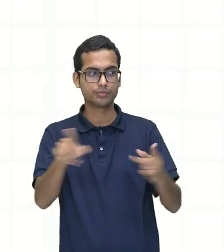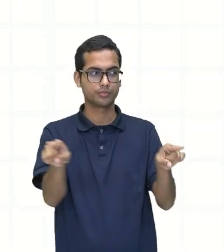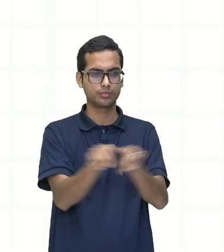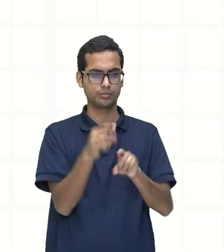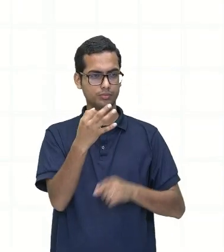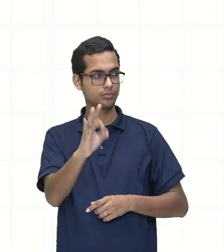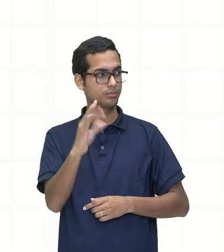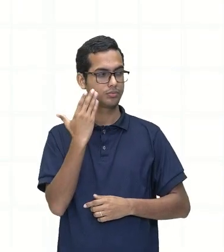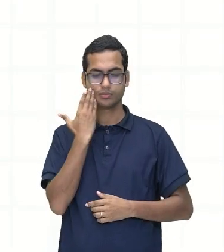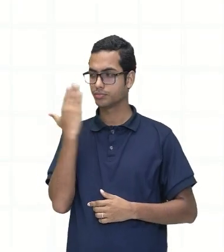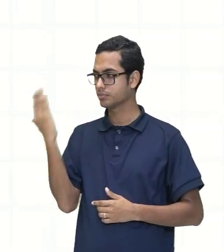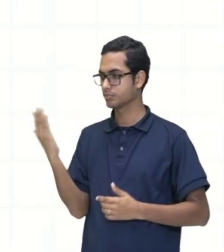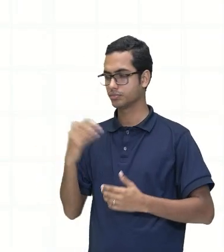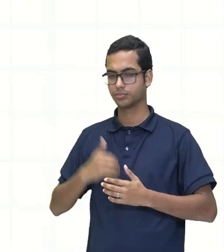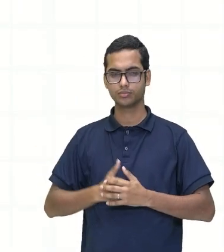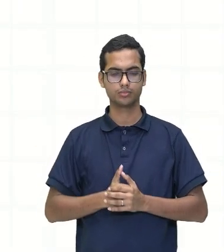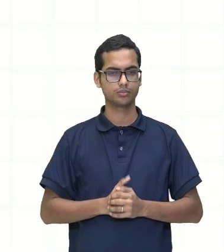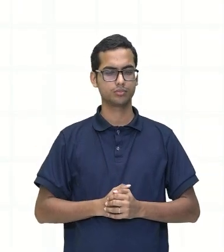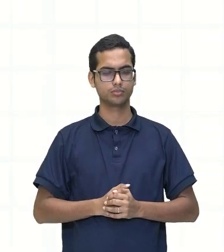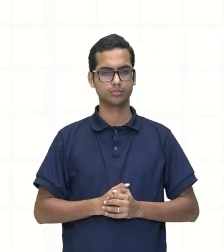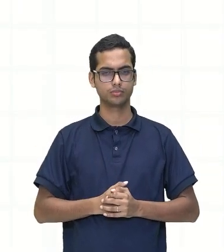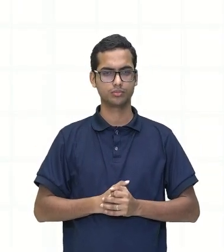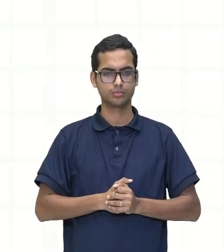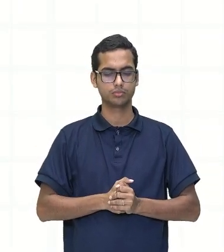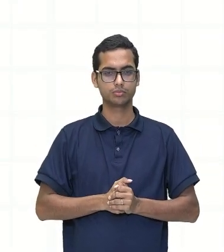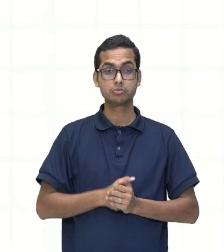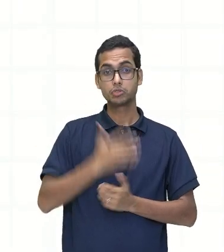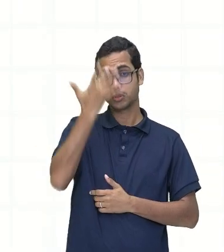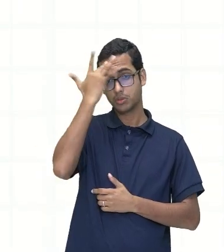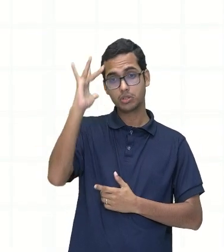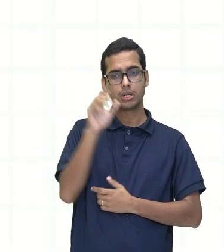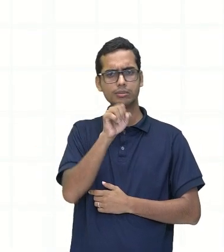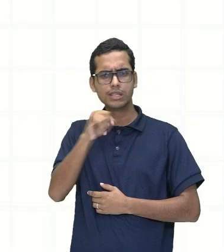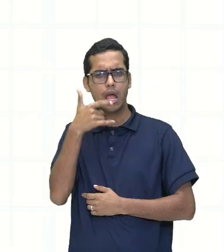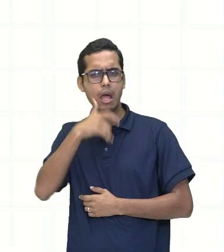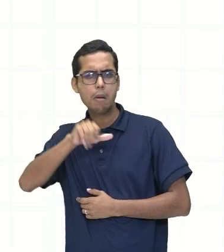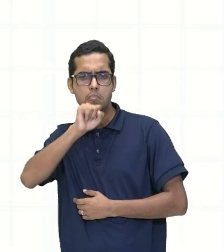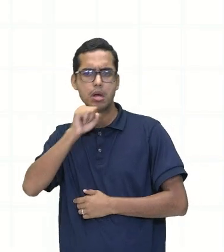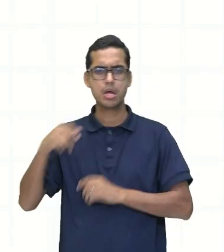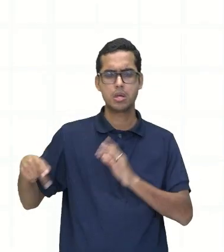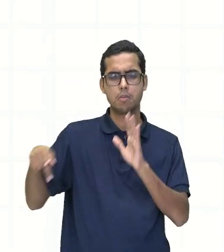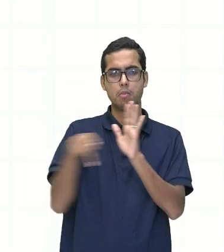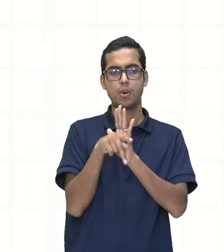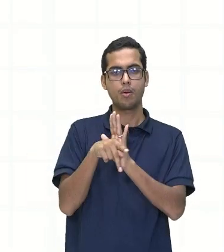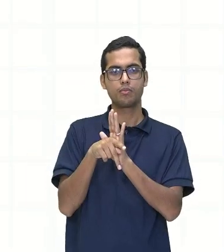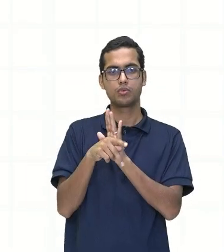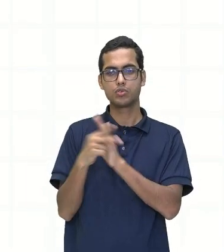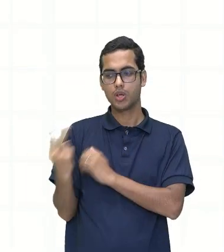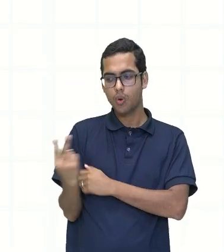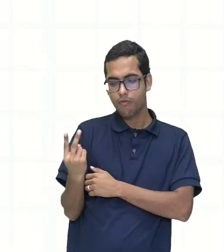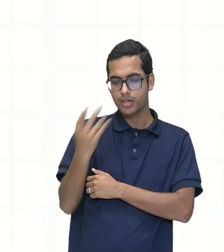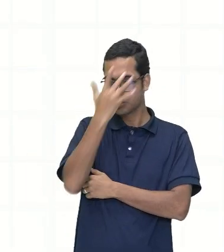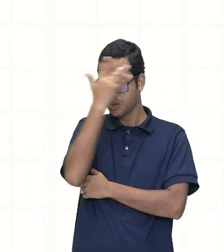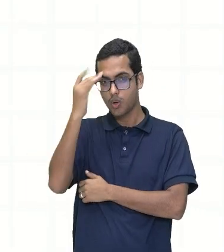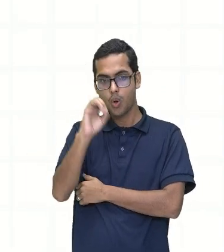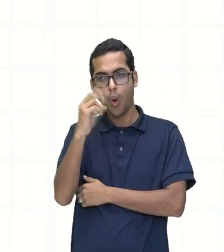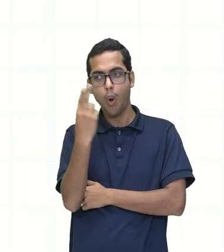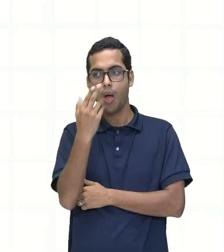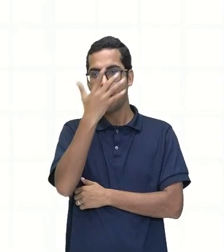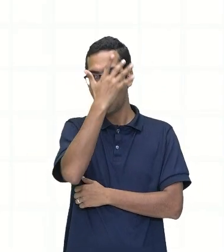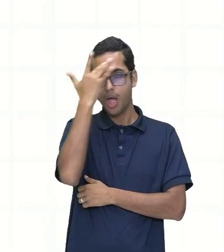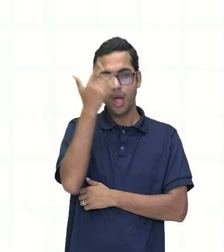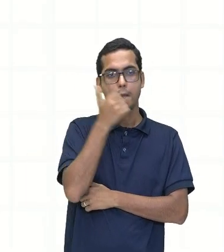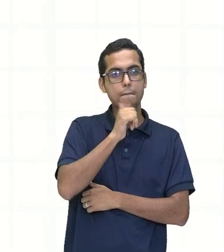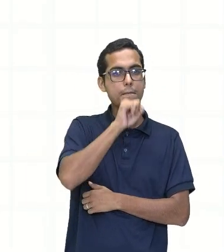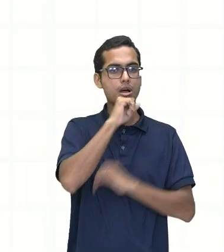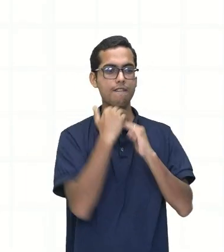sabe se estavam falando da mãe de um terceiro, né, no caso do João, alguém ouviu ali a fofoca e foi passar para o João, a gente não sabe se estavam